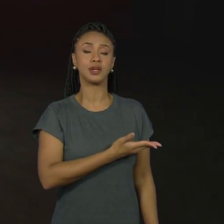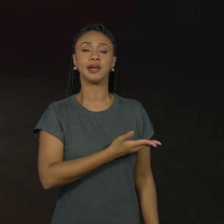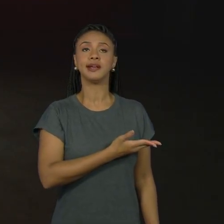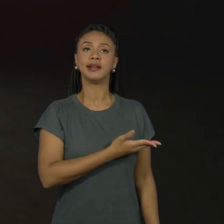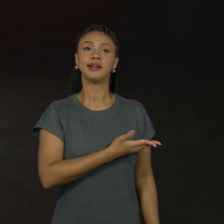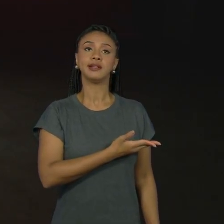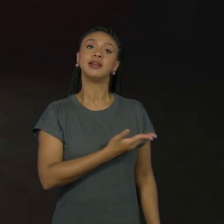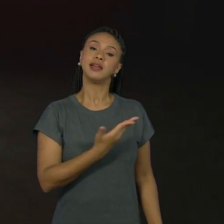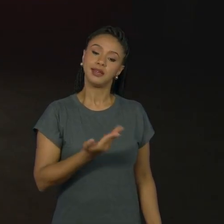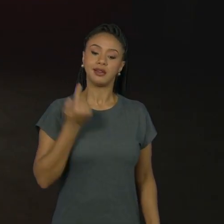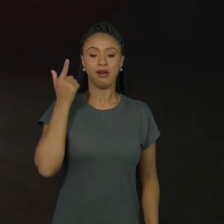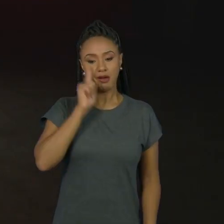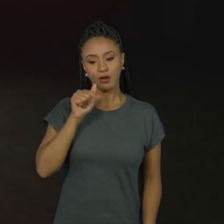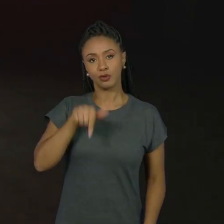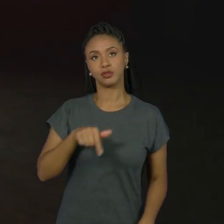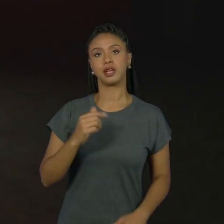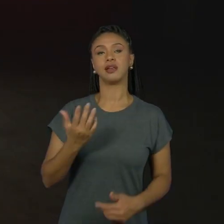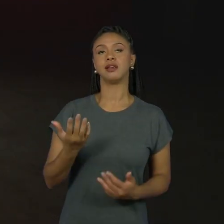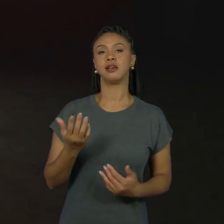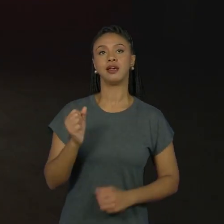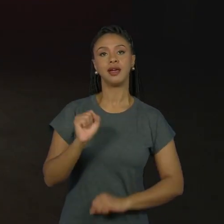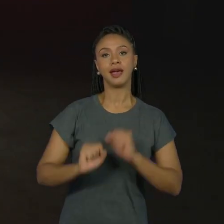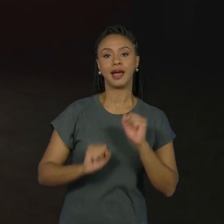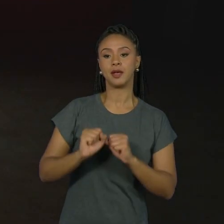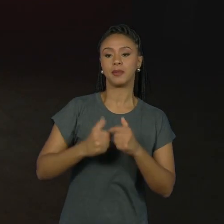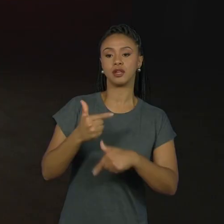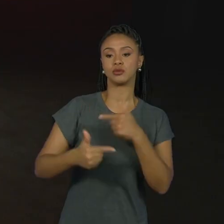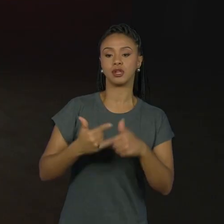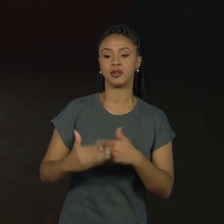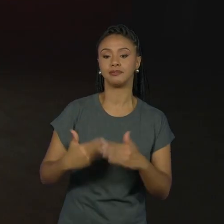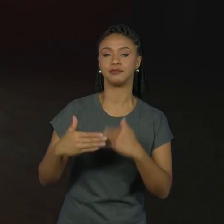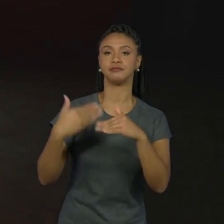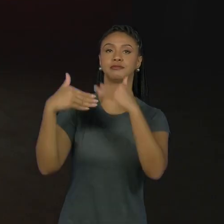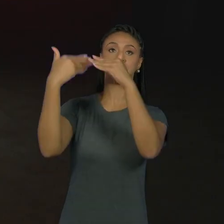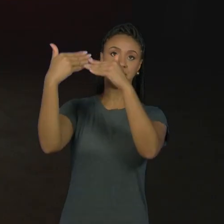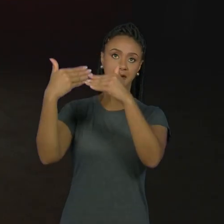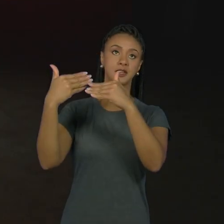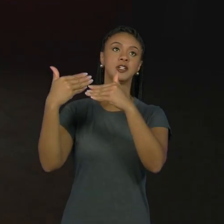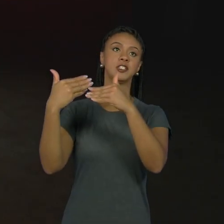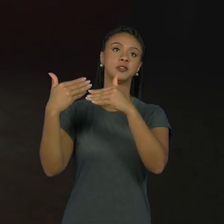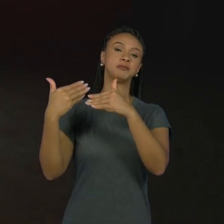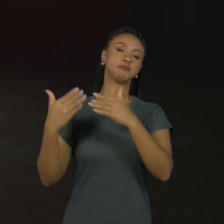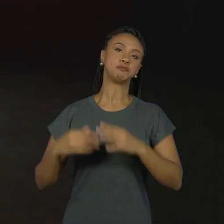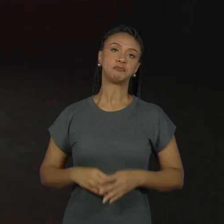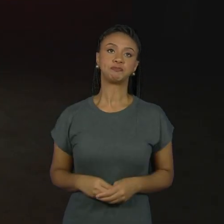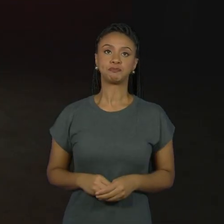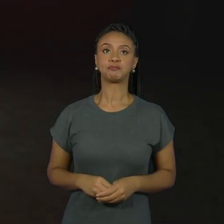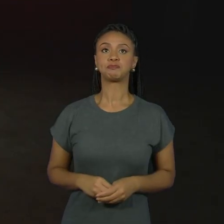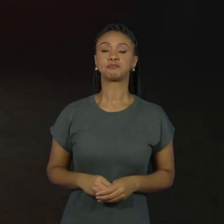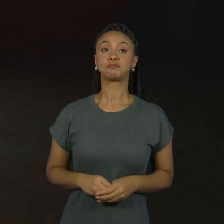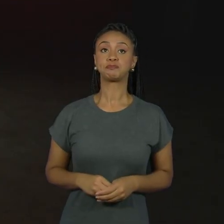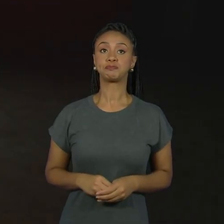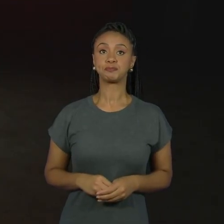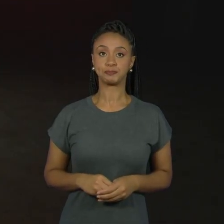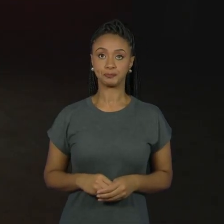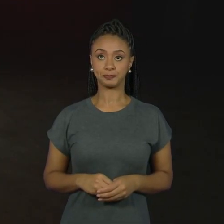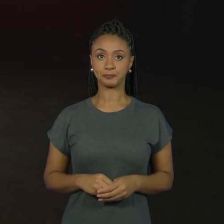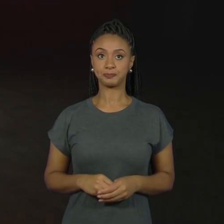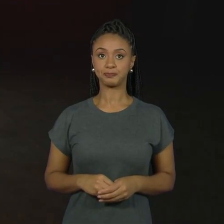para desenvolver, né, as atividades empresariais de processos e de implementação.